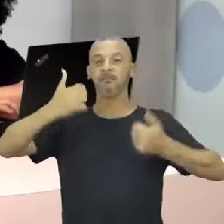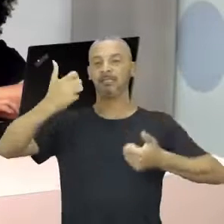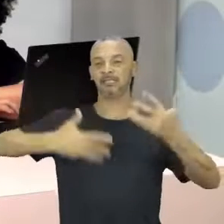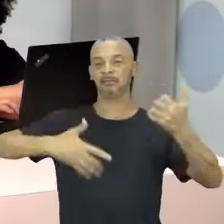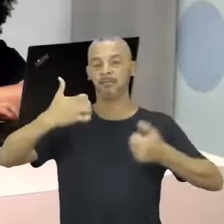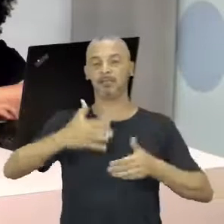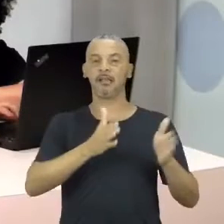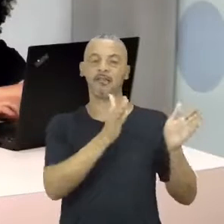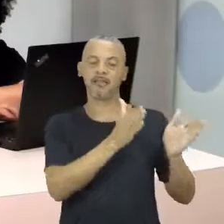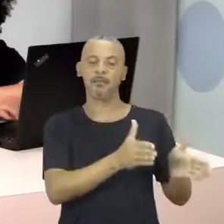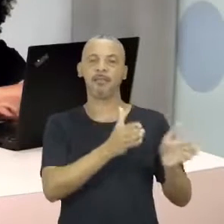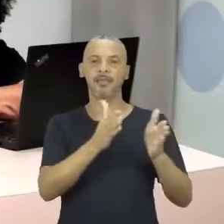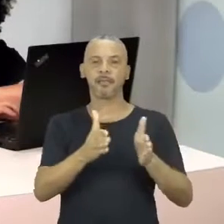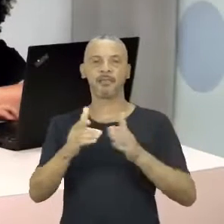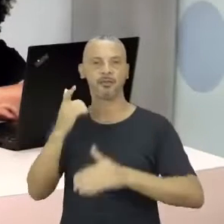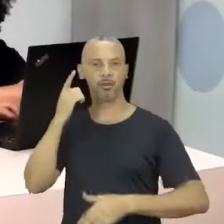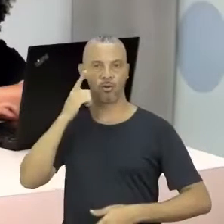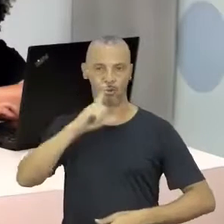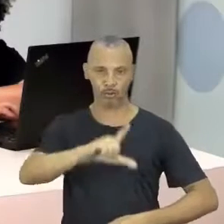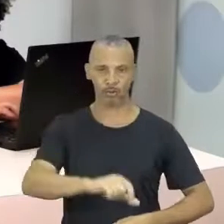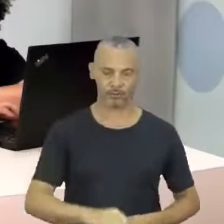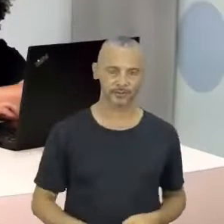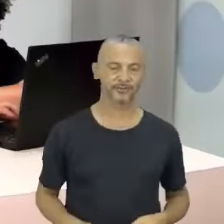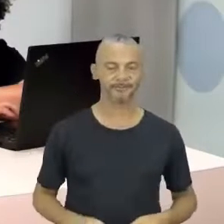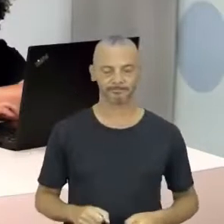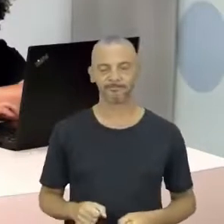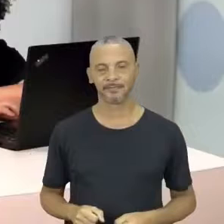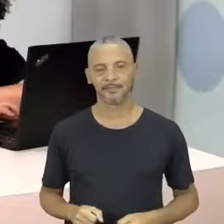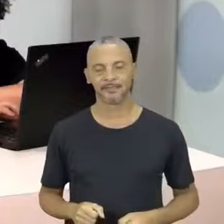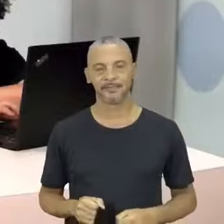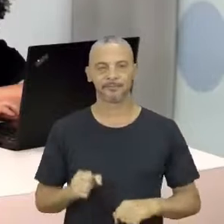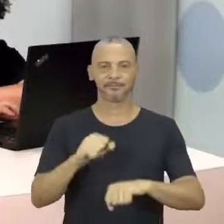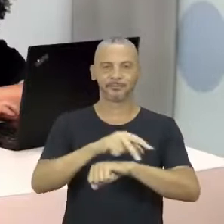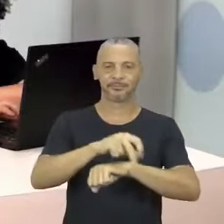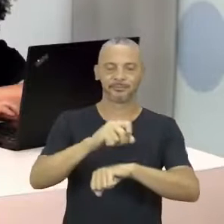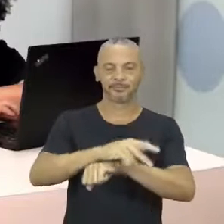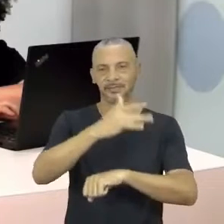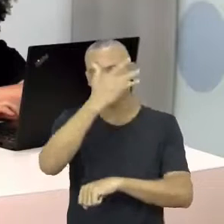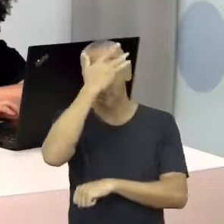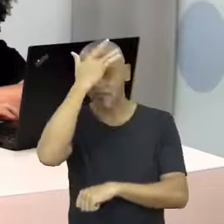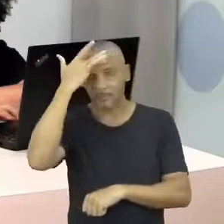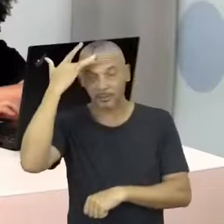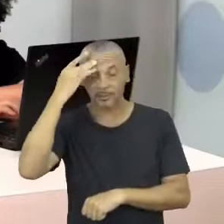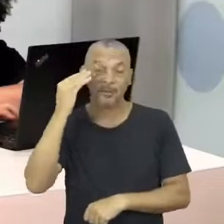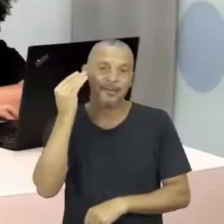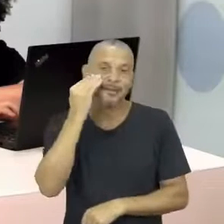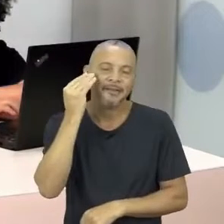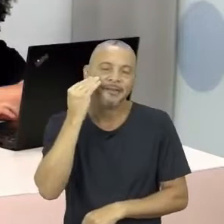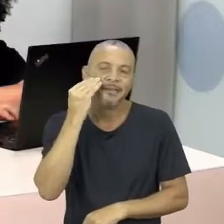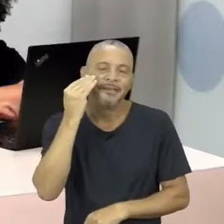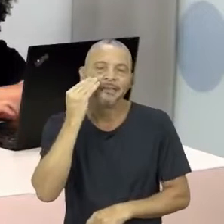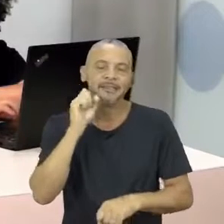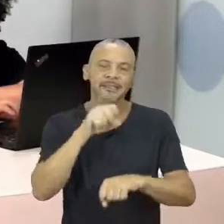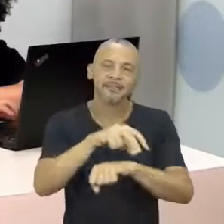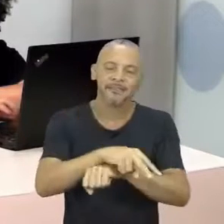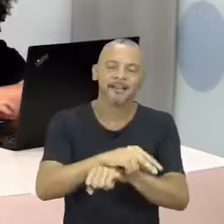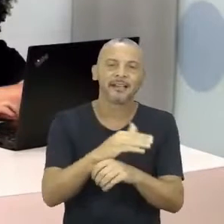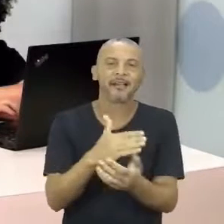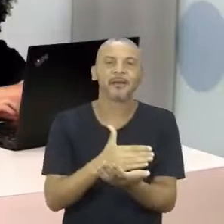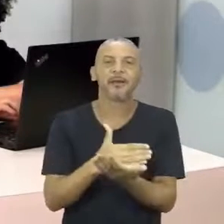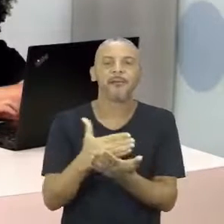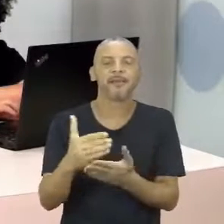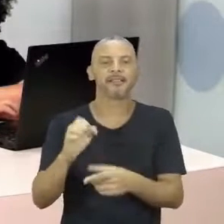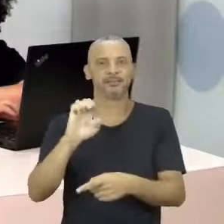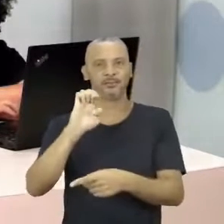outras etapas para o processo aqui, tá bom? Para o processo dos candidatos que vão concorrer aí à atribuição inicial no